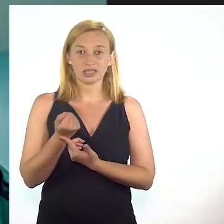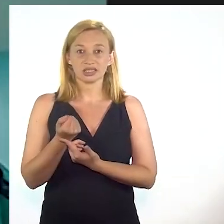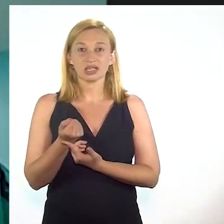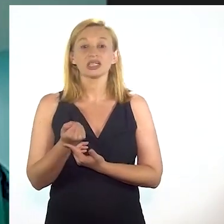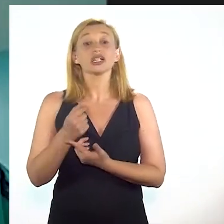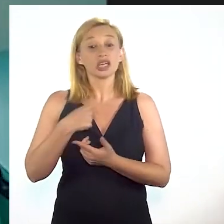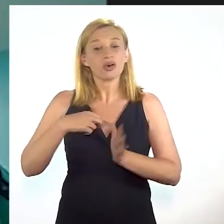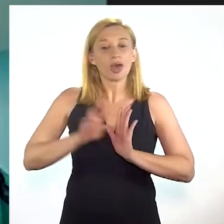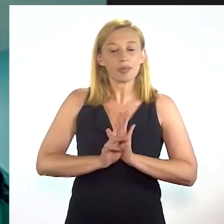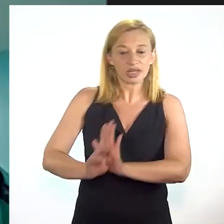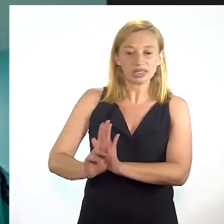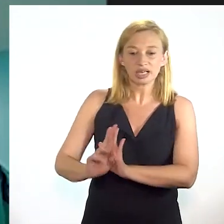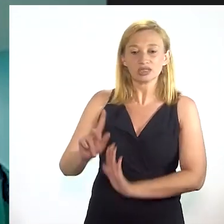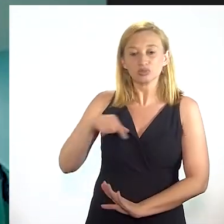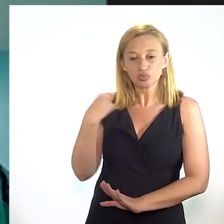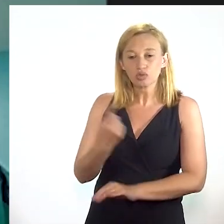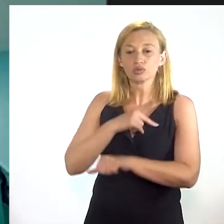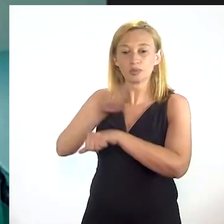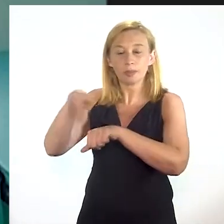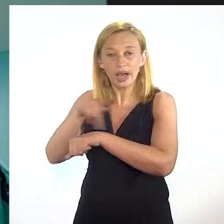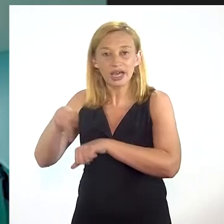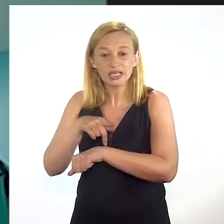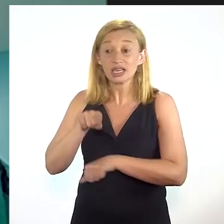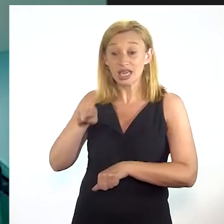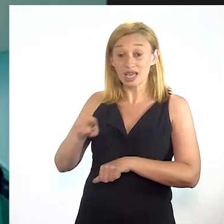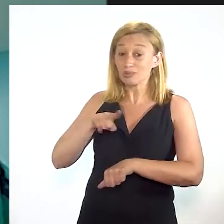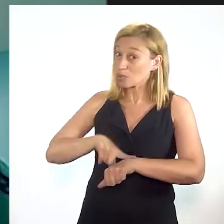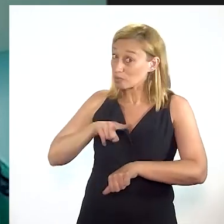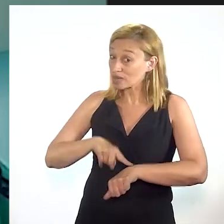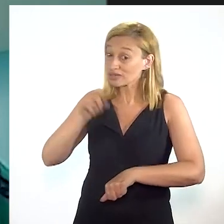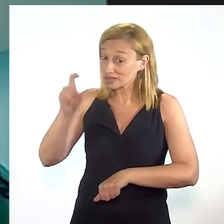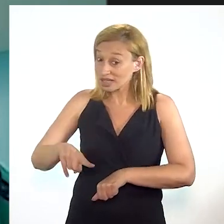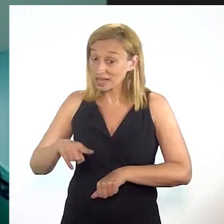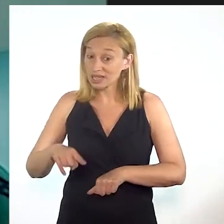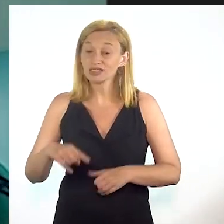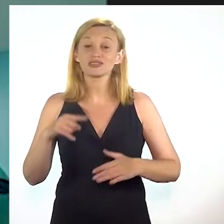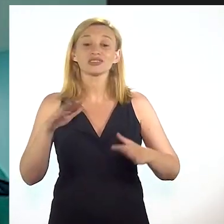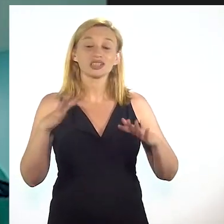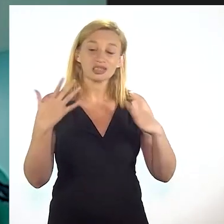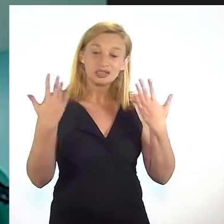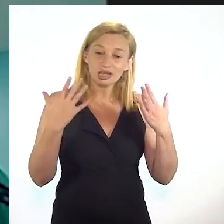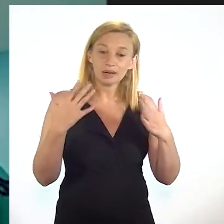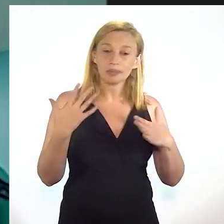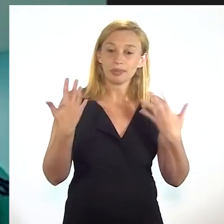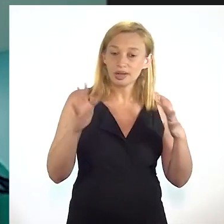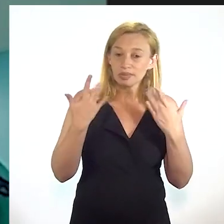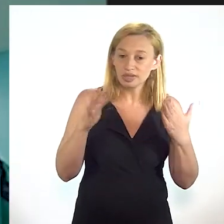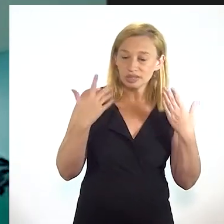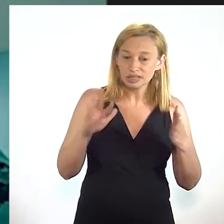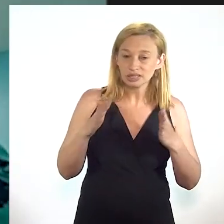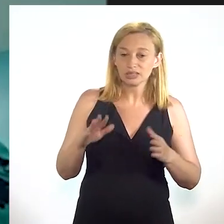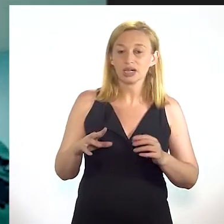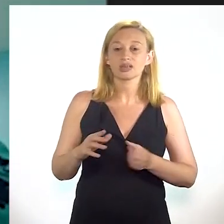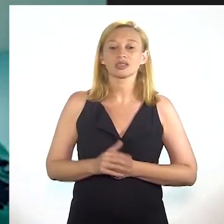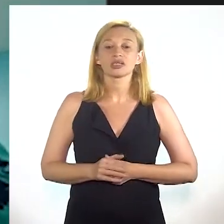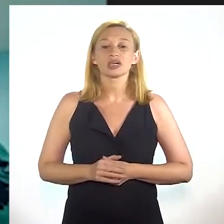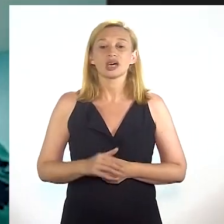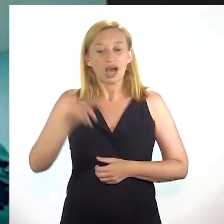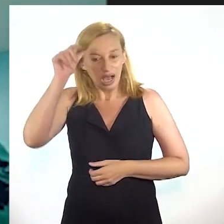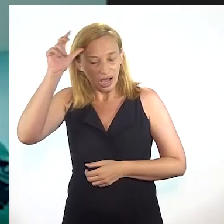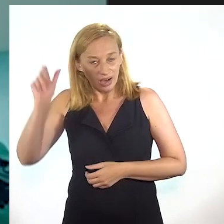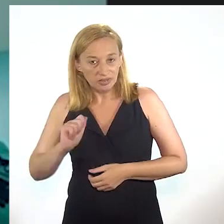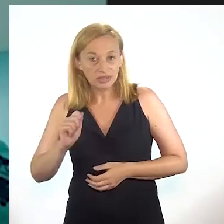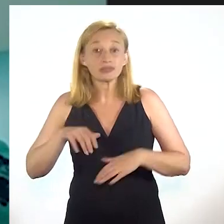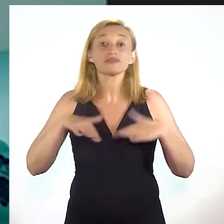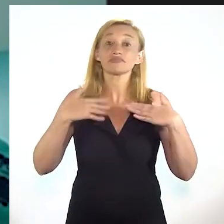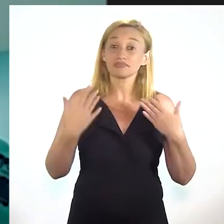de forma que eu representasse o nosso país. E aquele momento, né, que estava sendo comemorado em relação ao povo